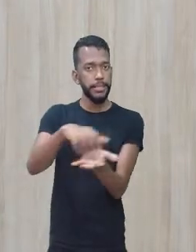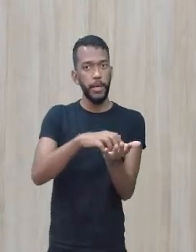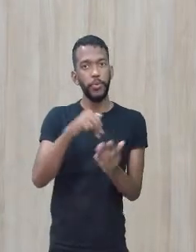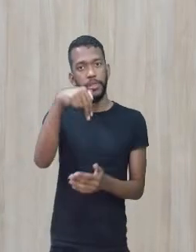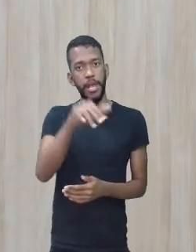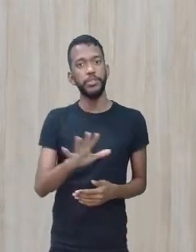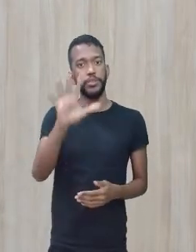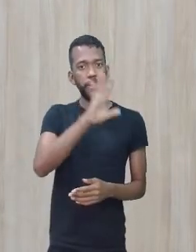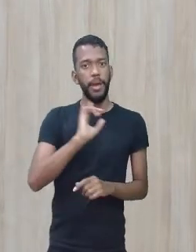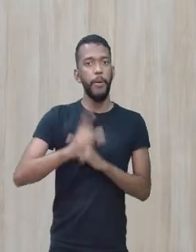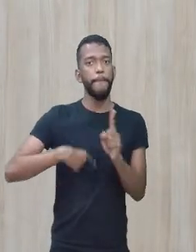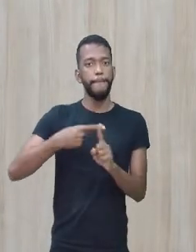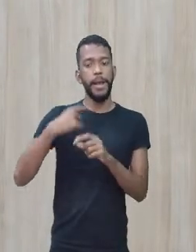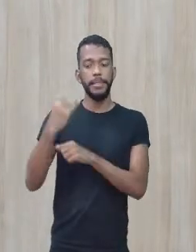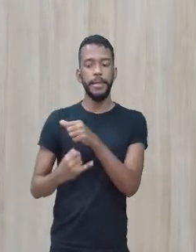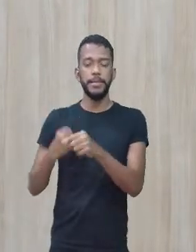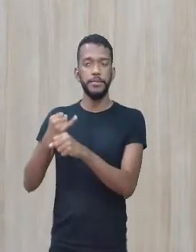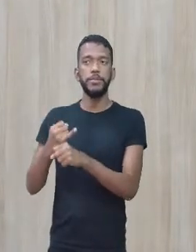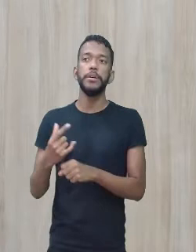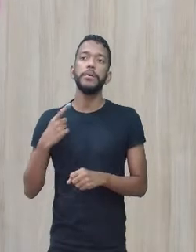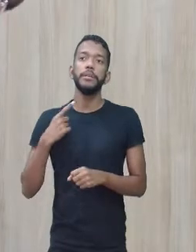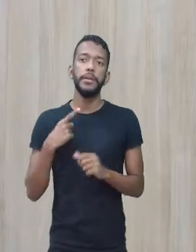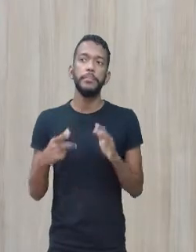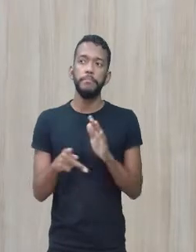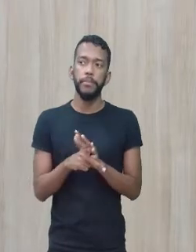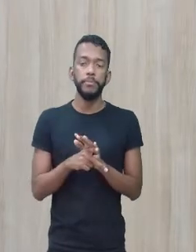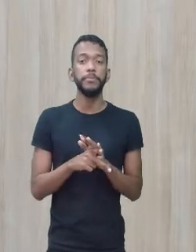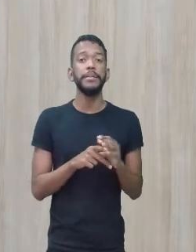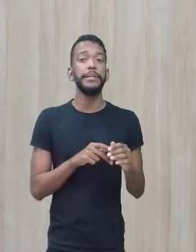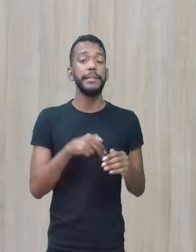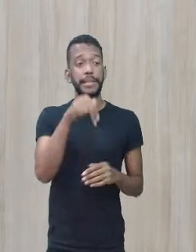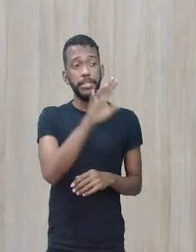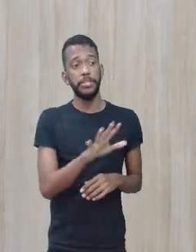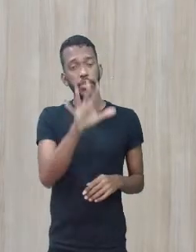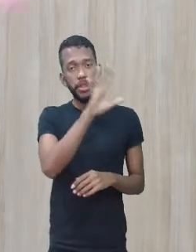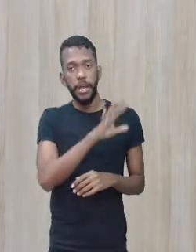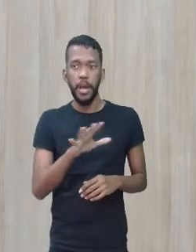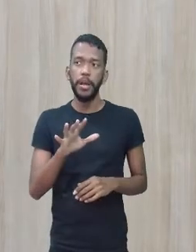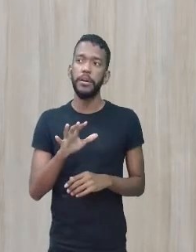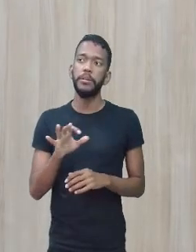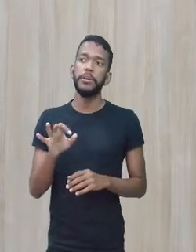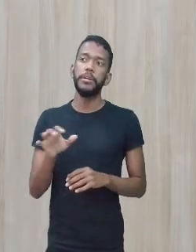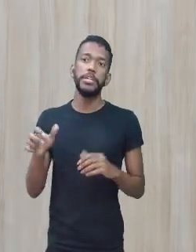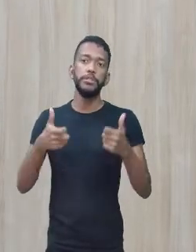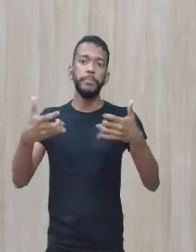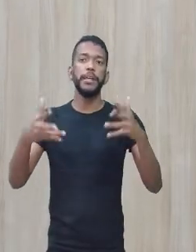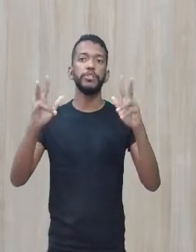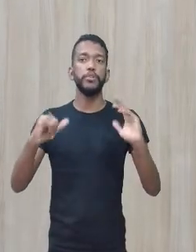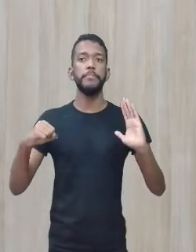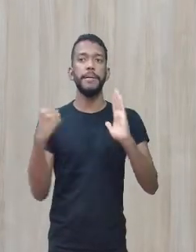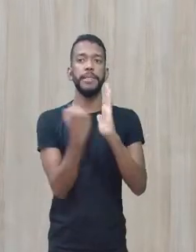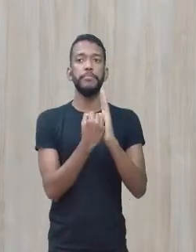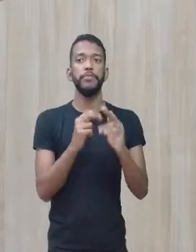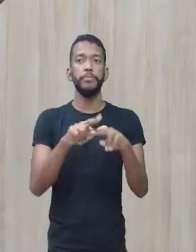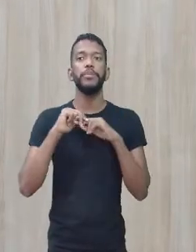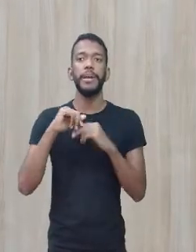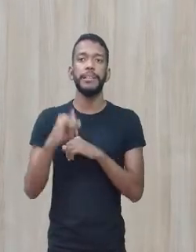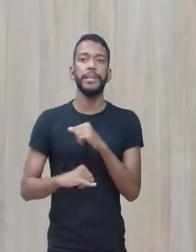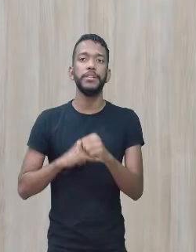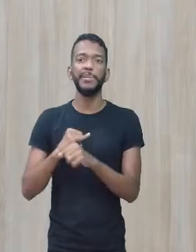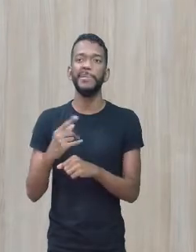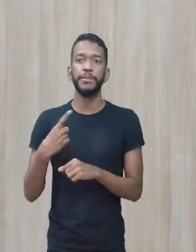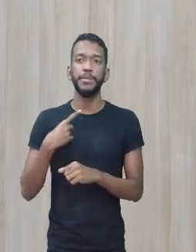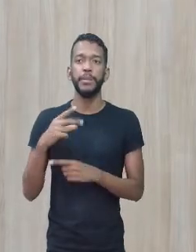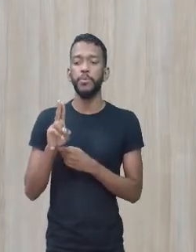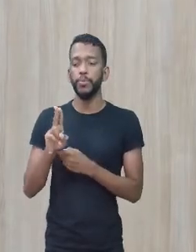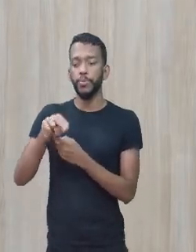nacionais e internacionais, organizações nacionais e internacionais que lidam com patrimônio. De forma internacional, nós temos a